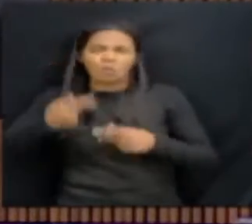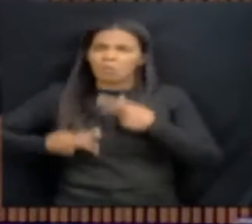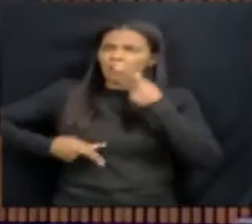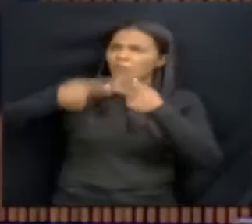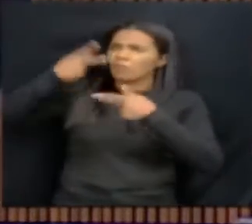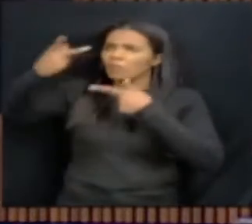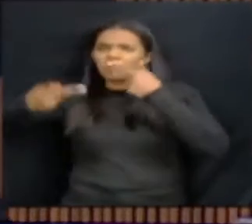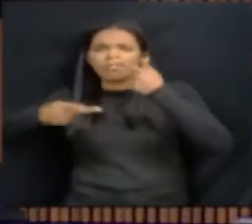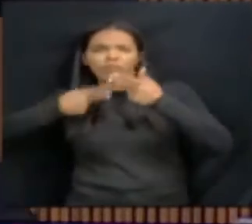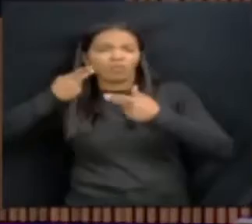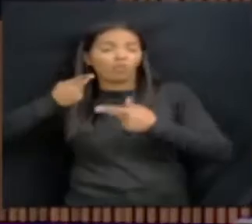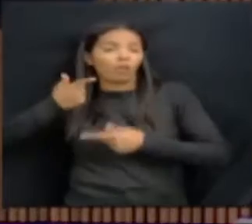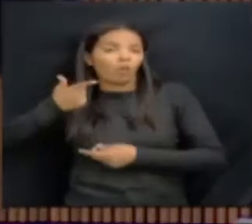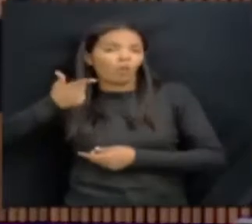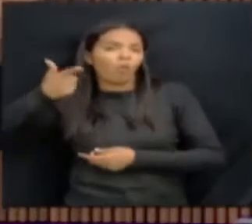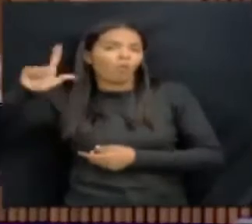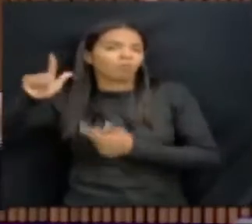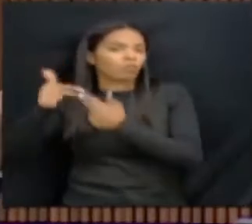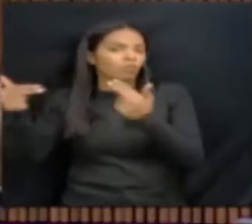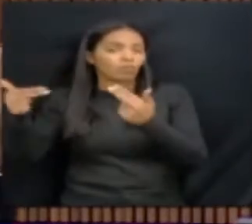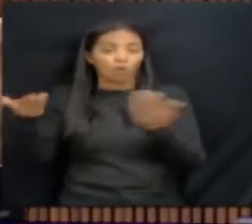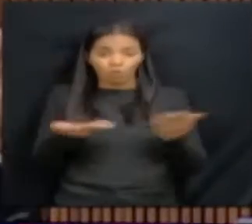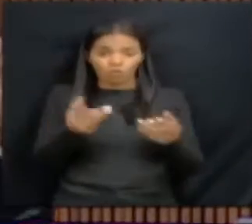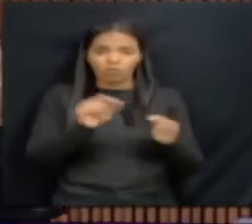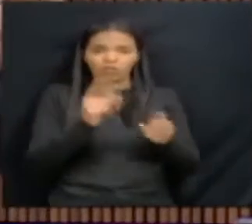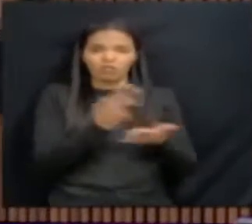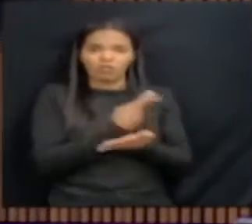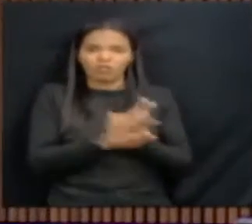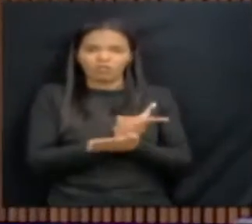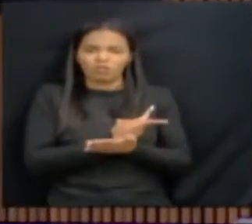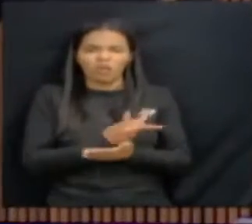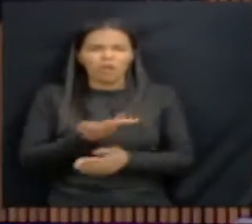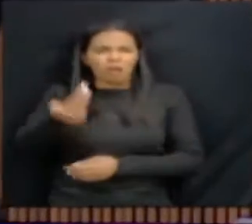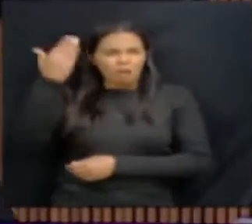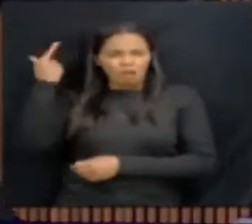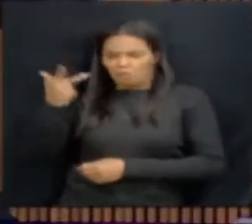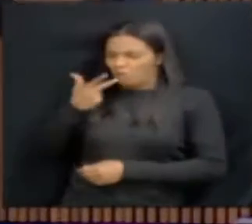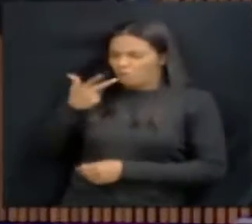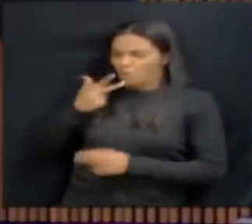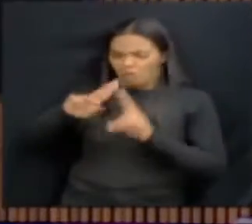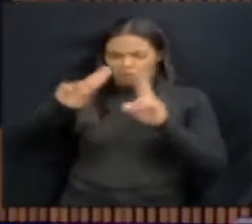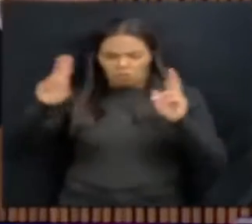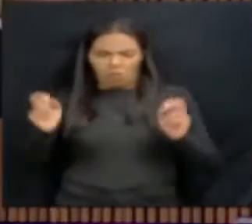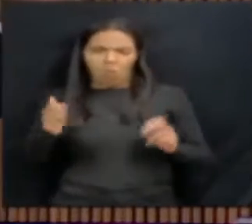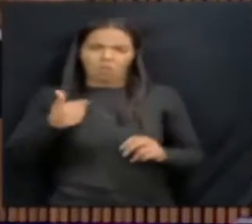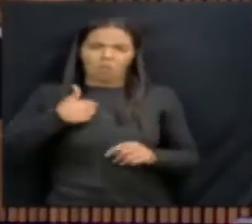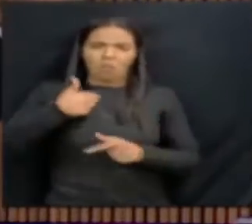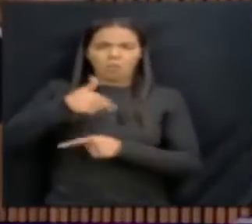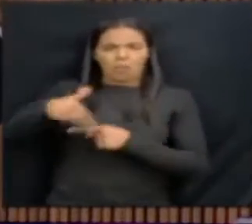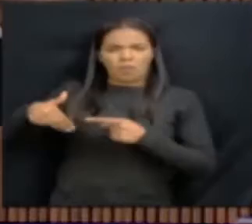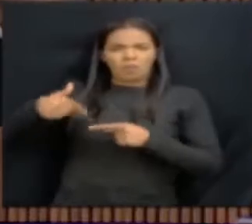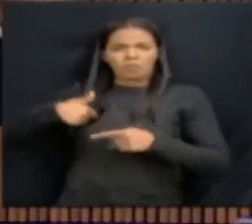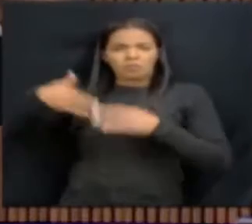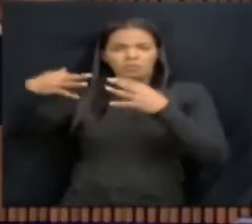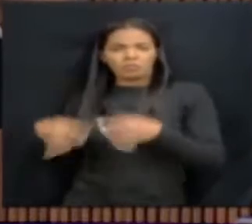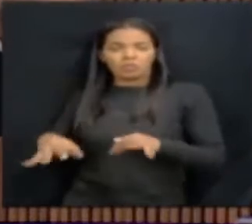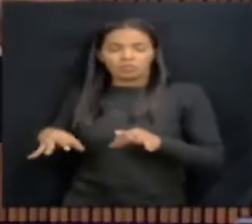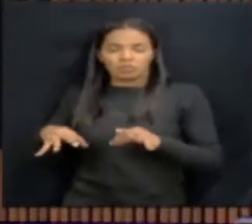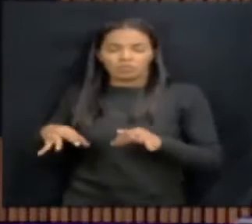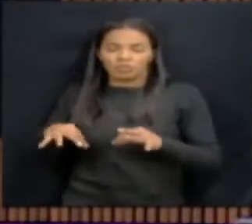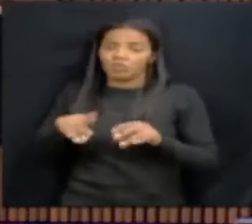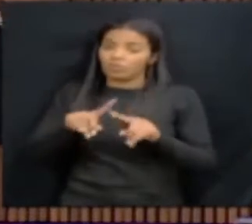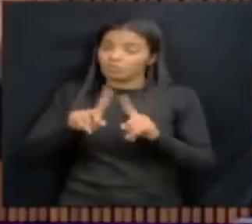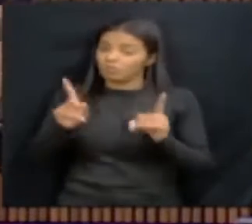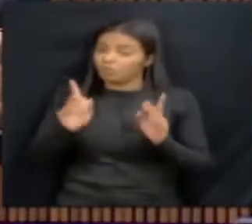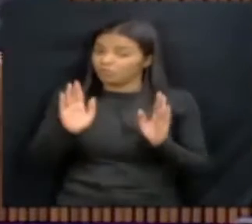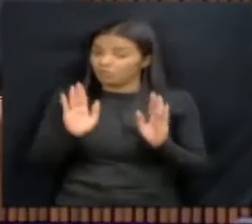que está sendo feito outra. Pregava-se um moralismo, mas já dizia